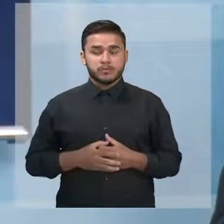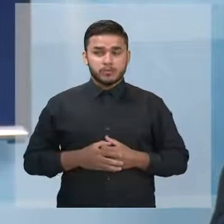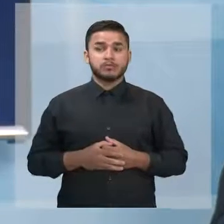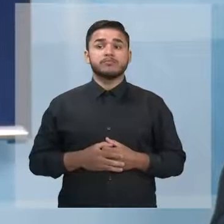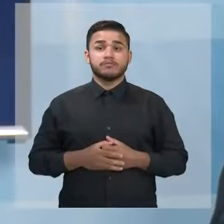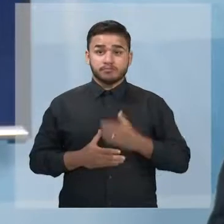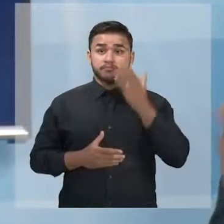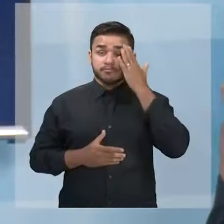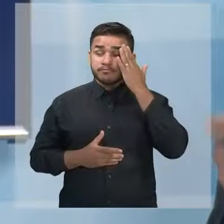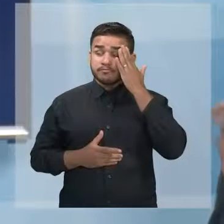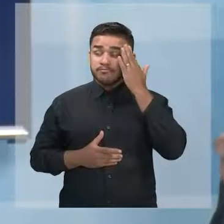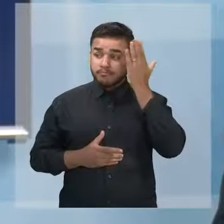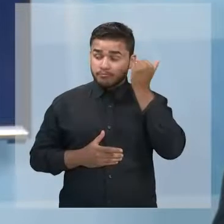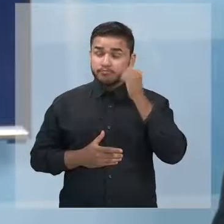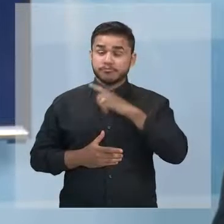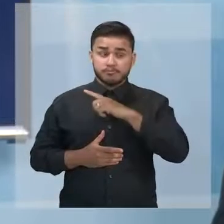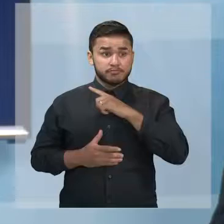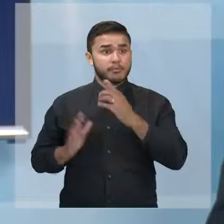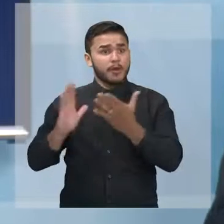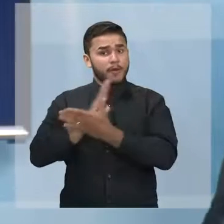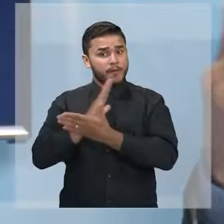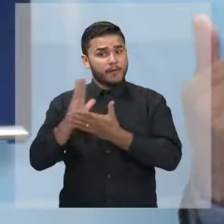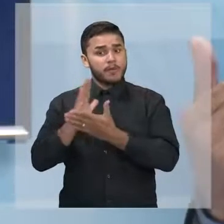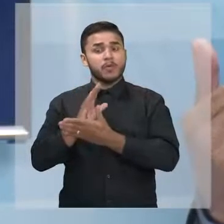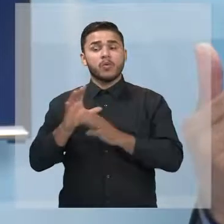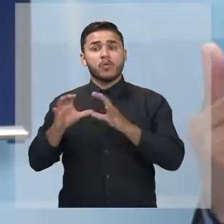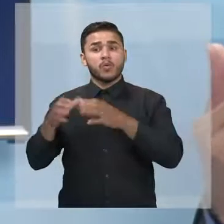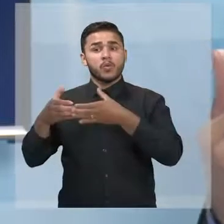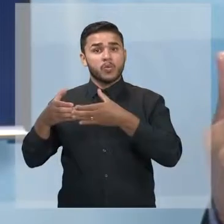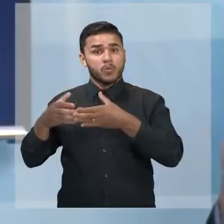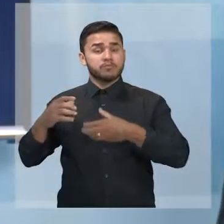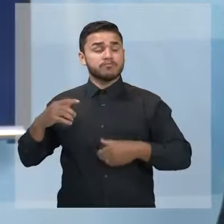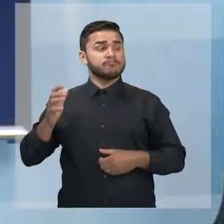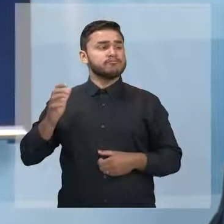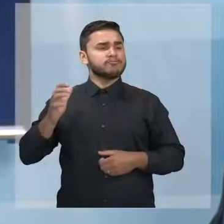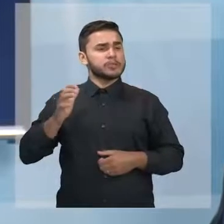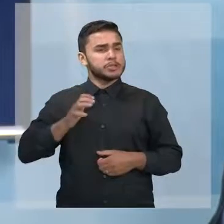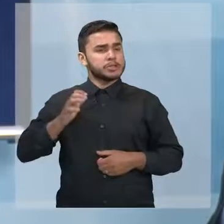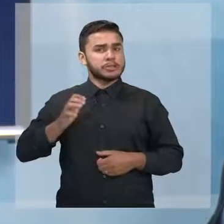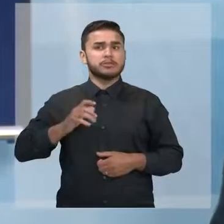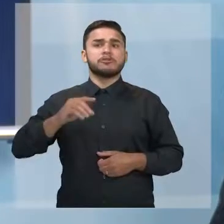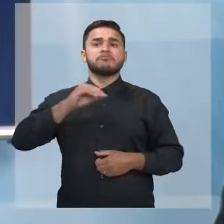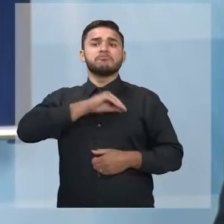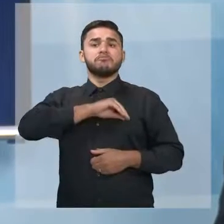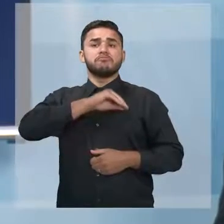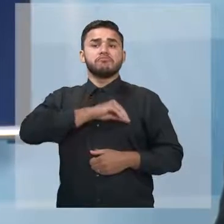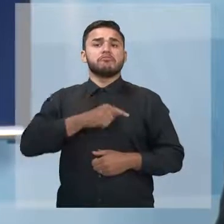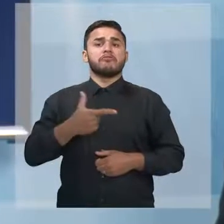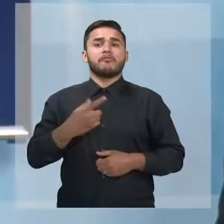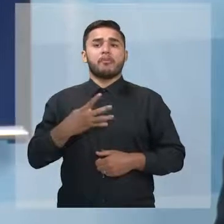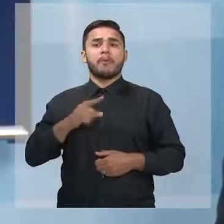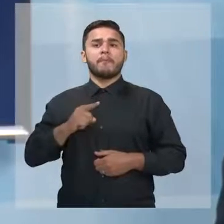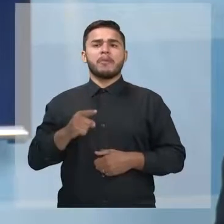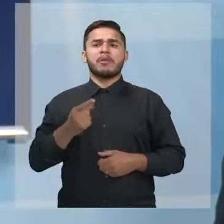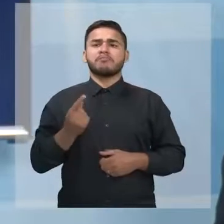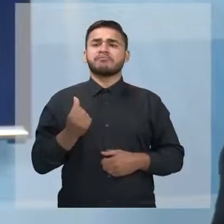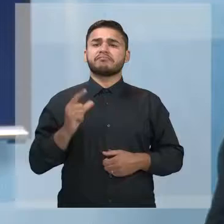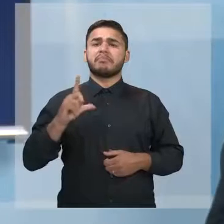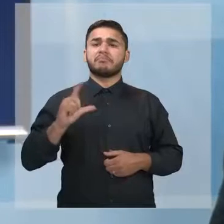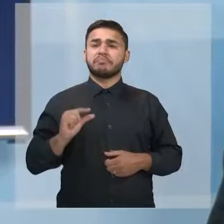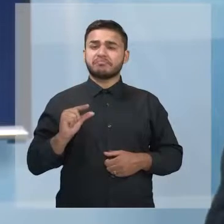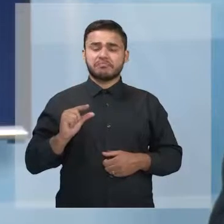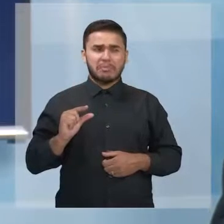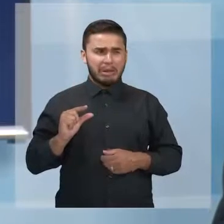Certamente, essa pequena parte corrobora do sentimento de declarações como essas. É